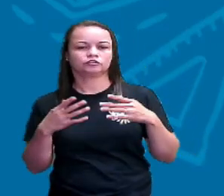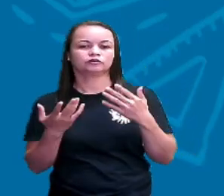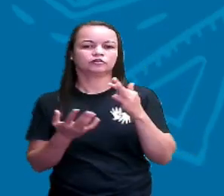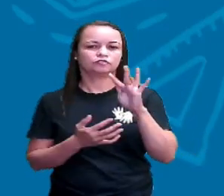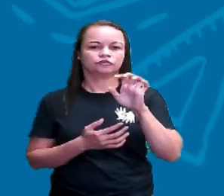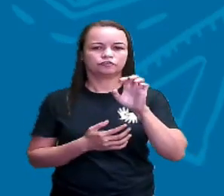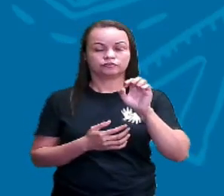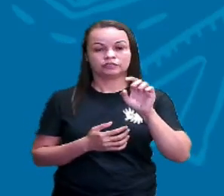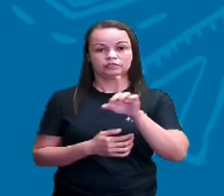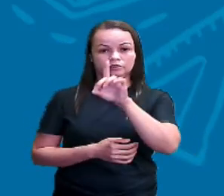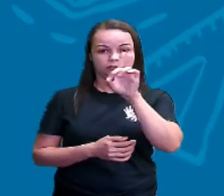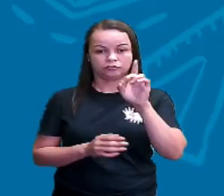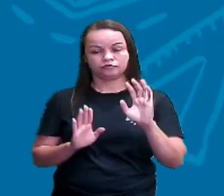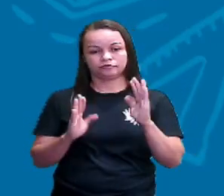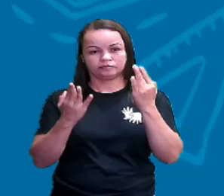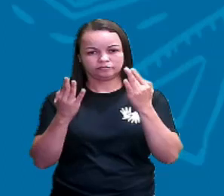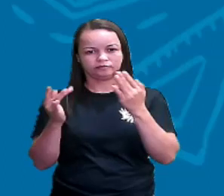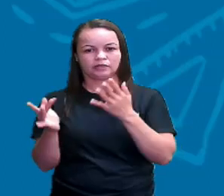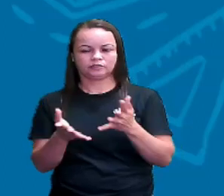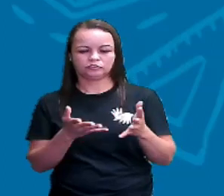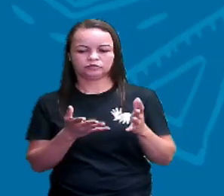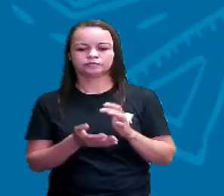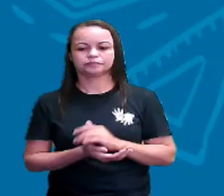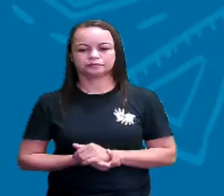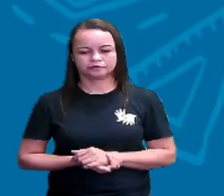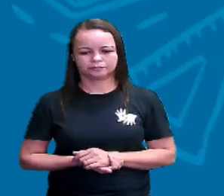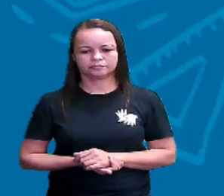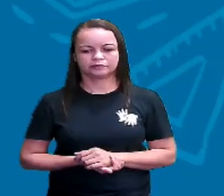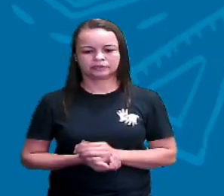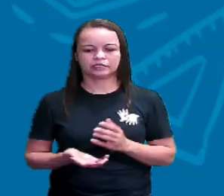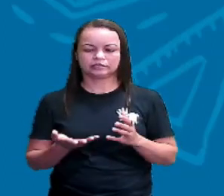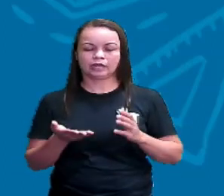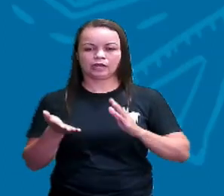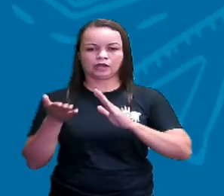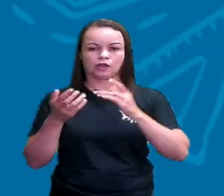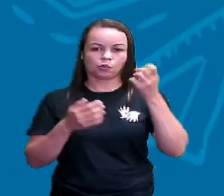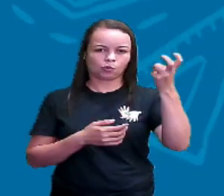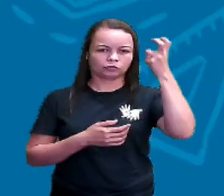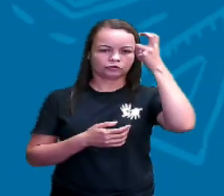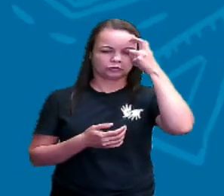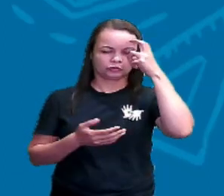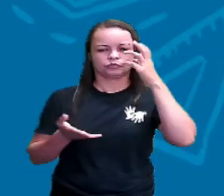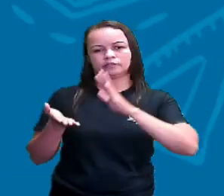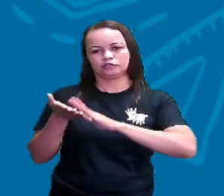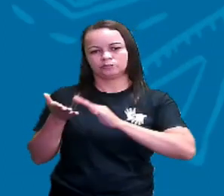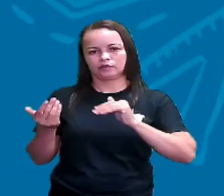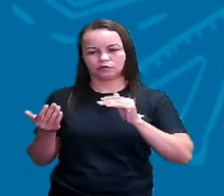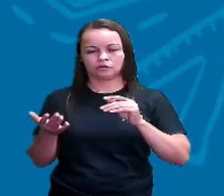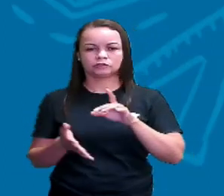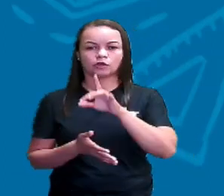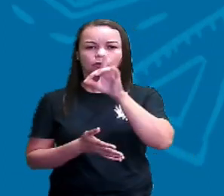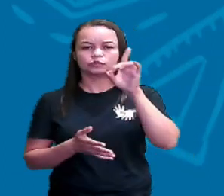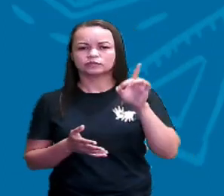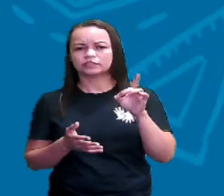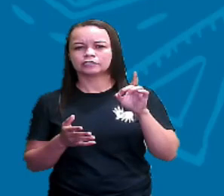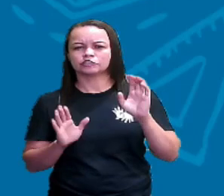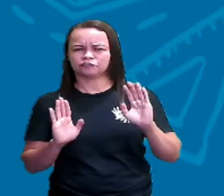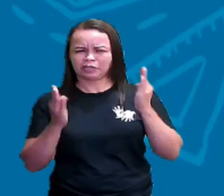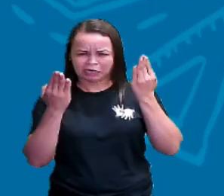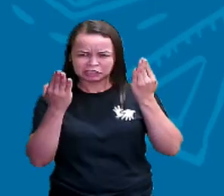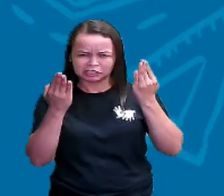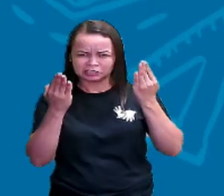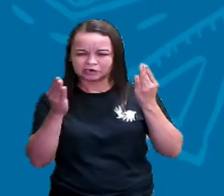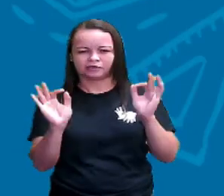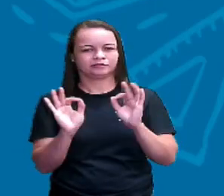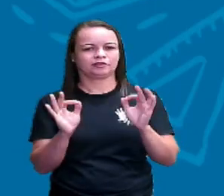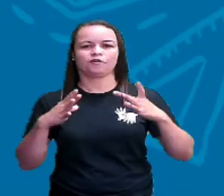principais dias festivos da cultura espanhola, que são dias festivos que nós acabamos de ver,